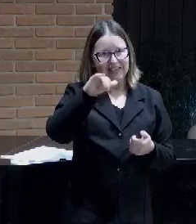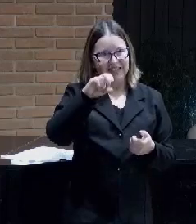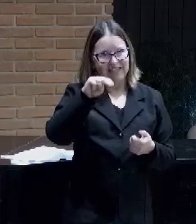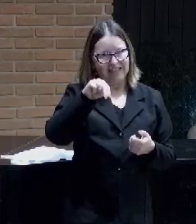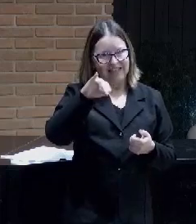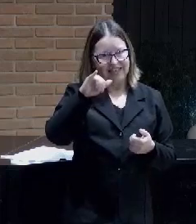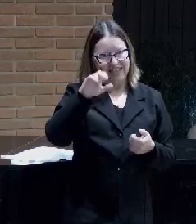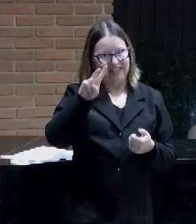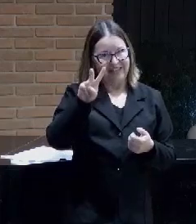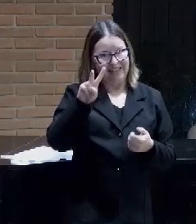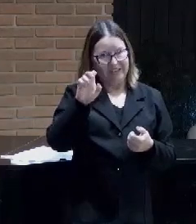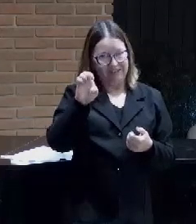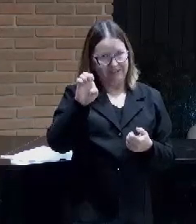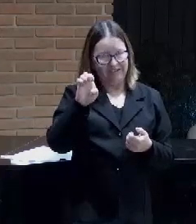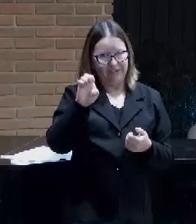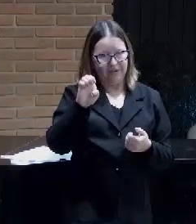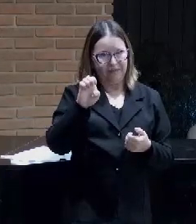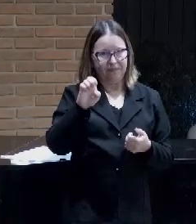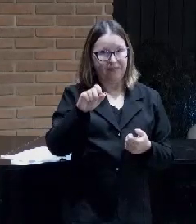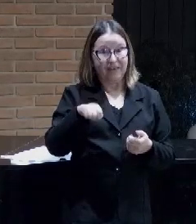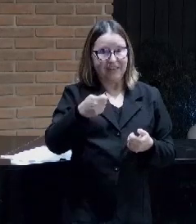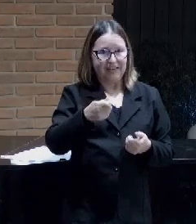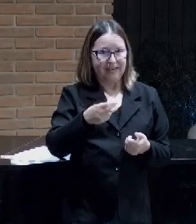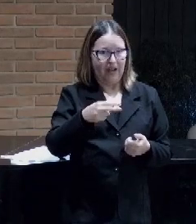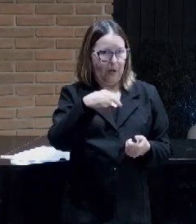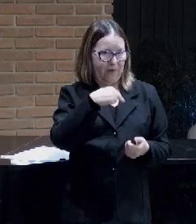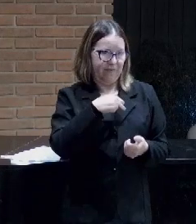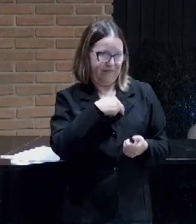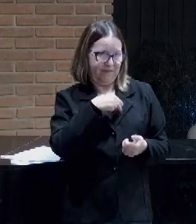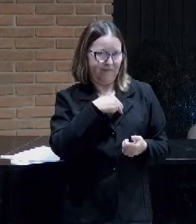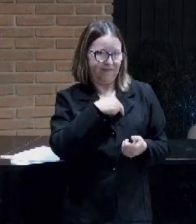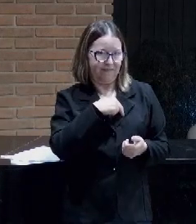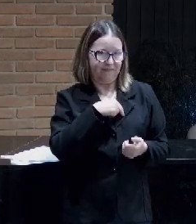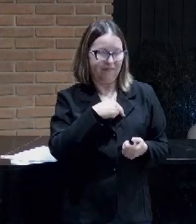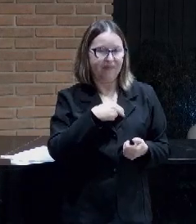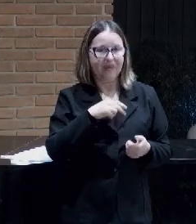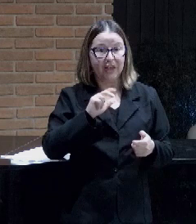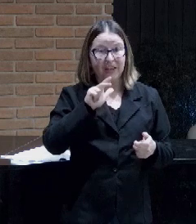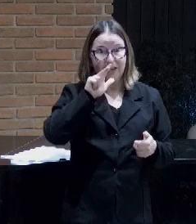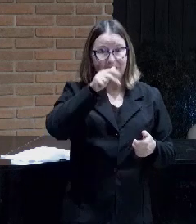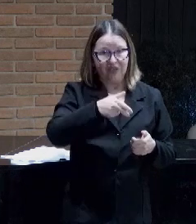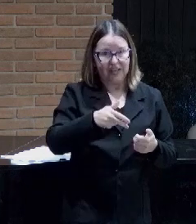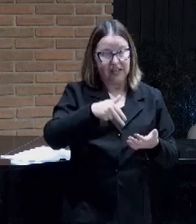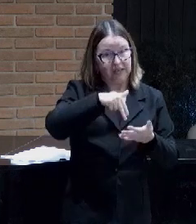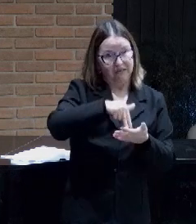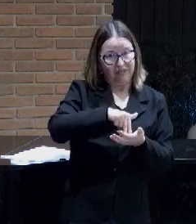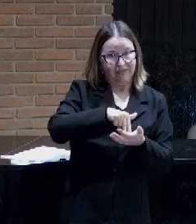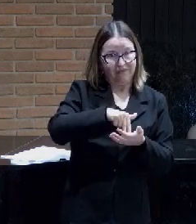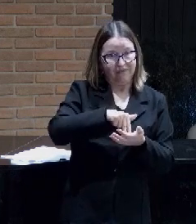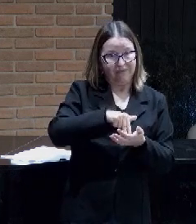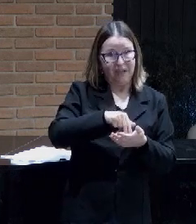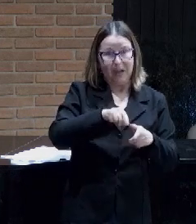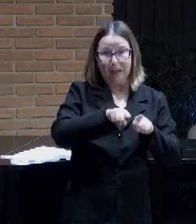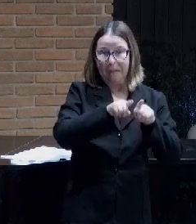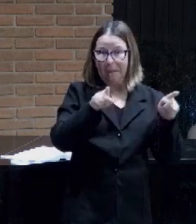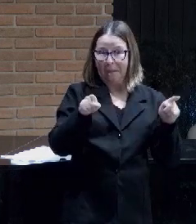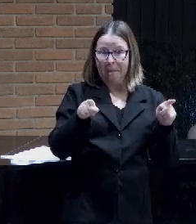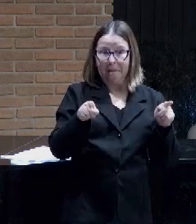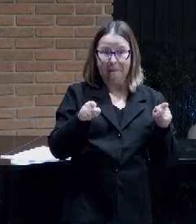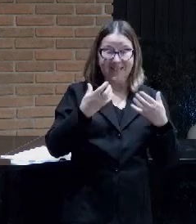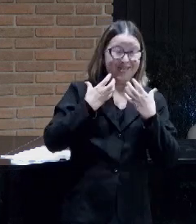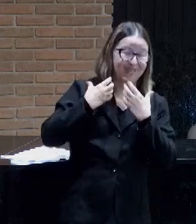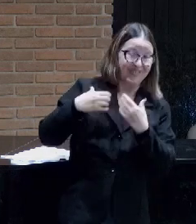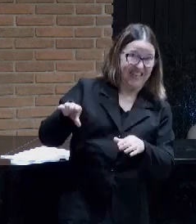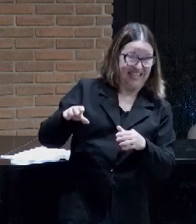minha presença. Jonas se levantou, mas para fugir da presença do Senhor, para Tarsis. Desceu a Jope e encontrou um navio que ia